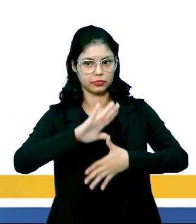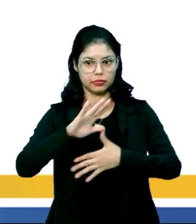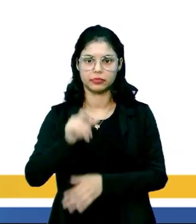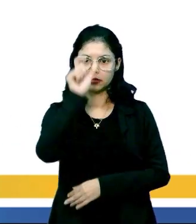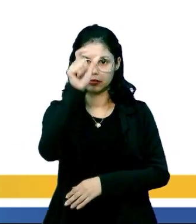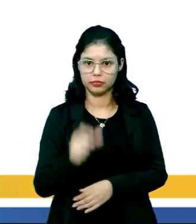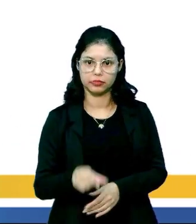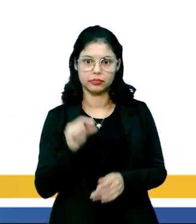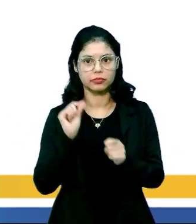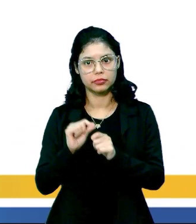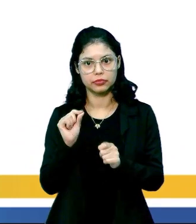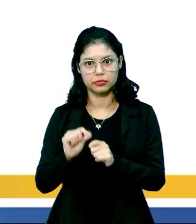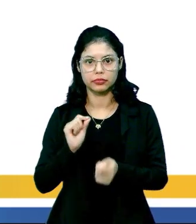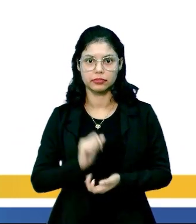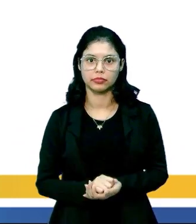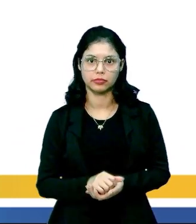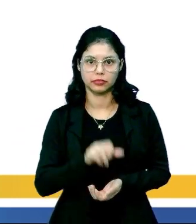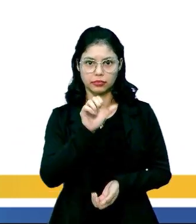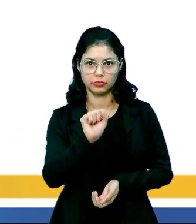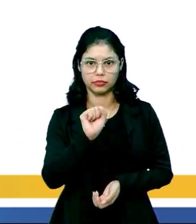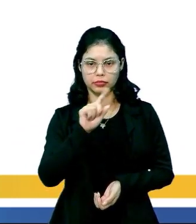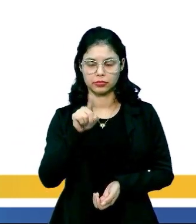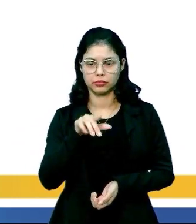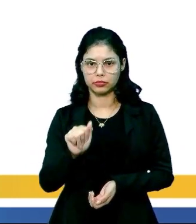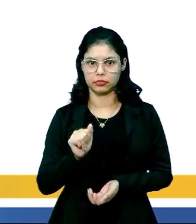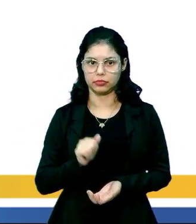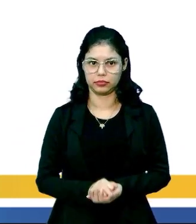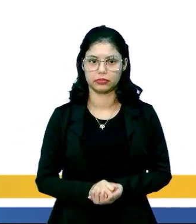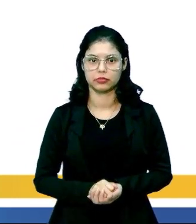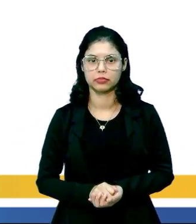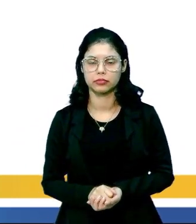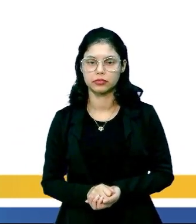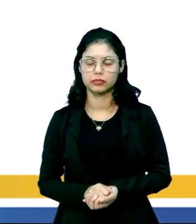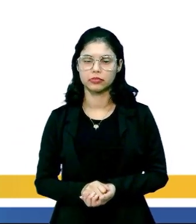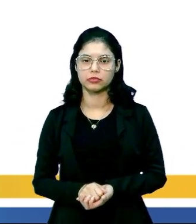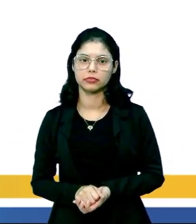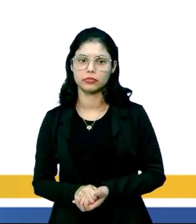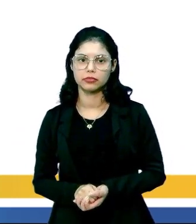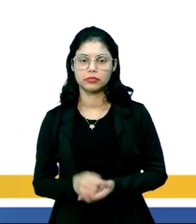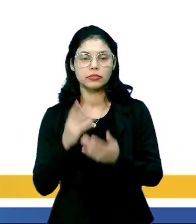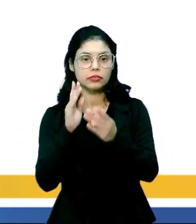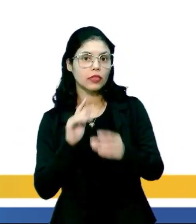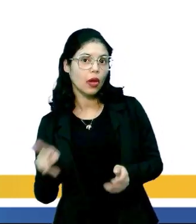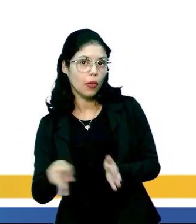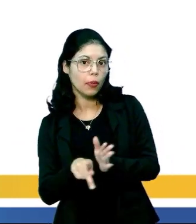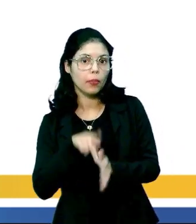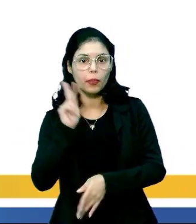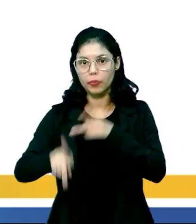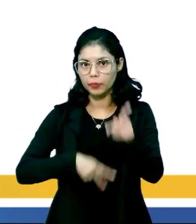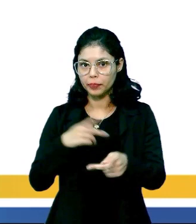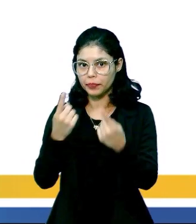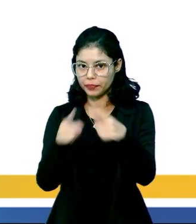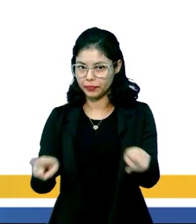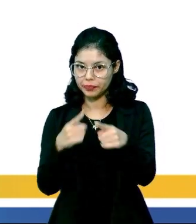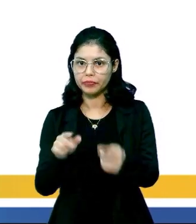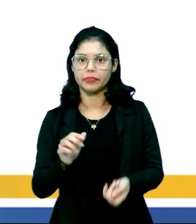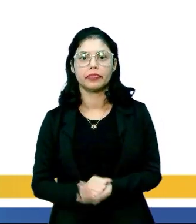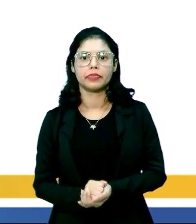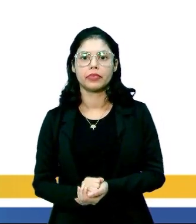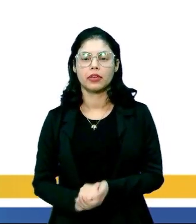e compositora Sisa a Type of Popular music é um tipo de música